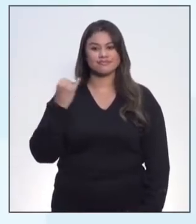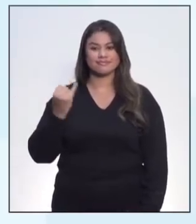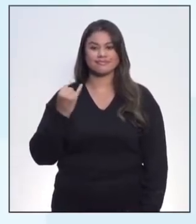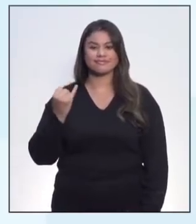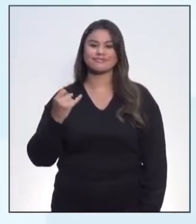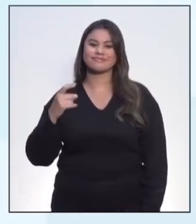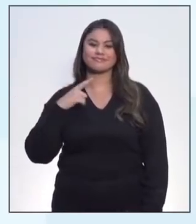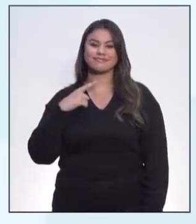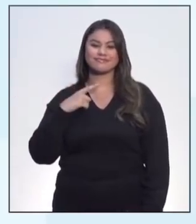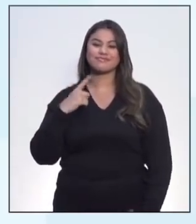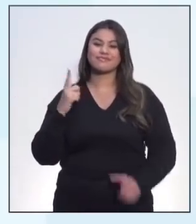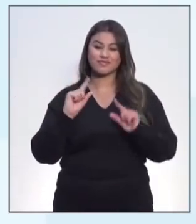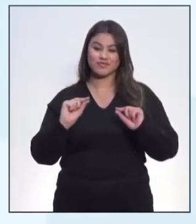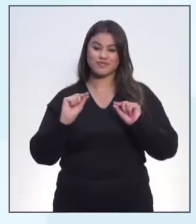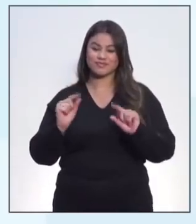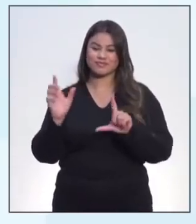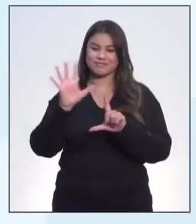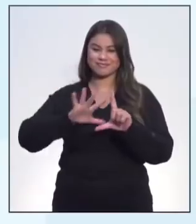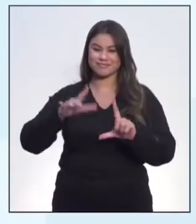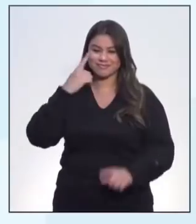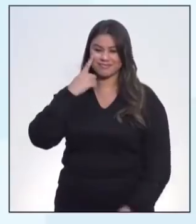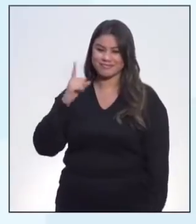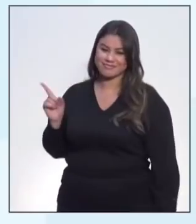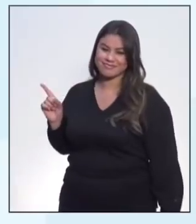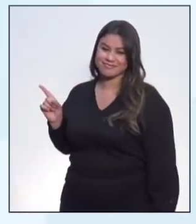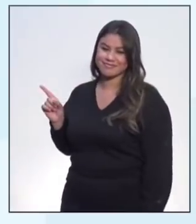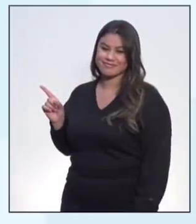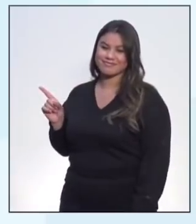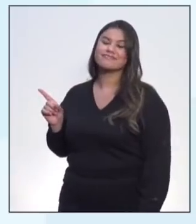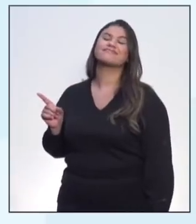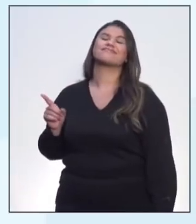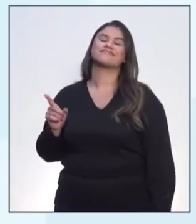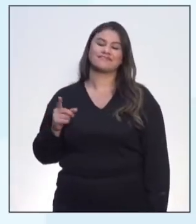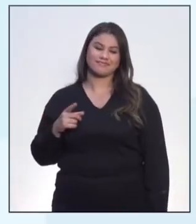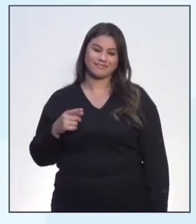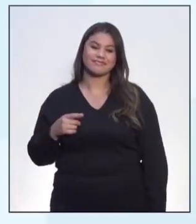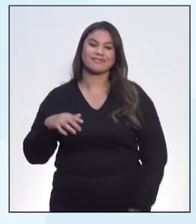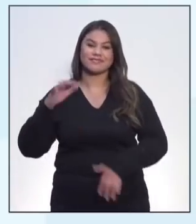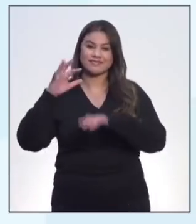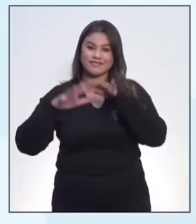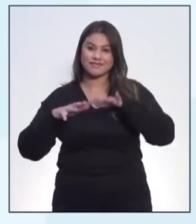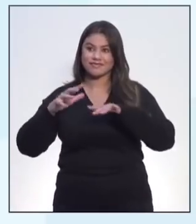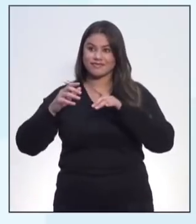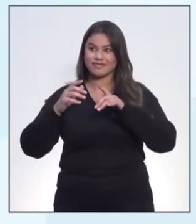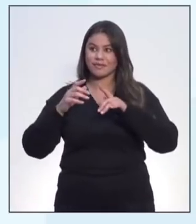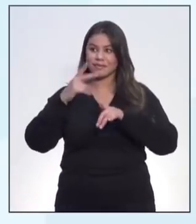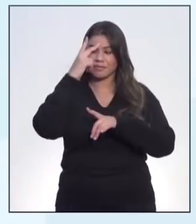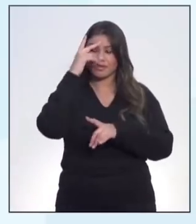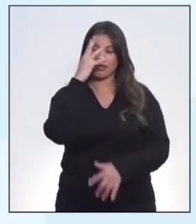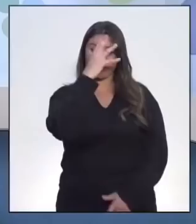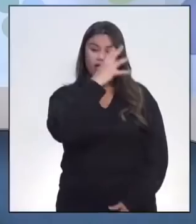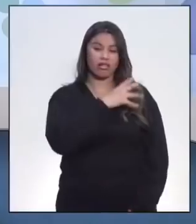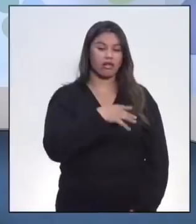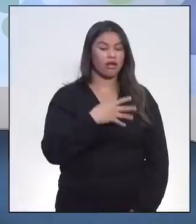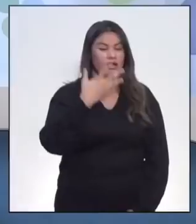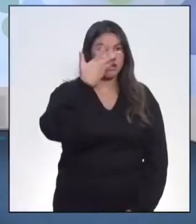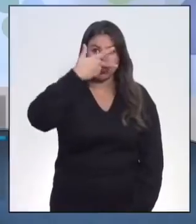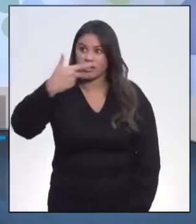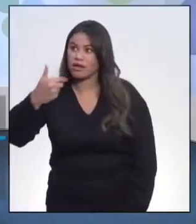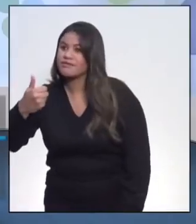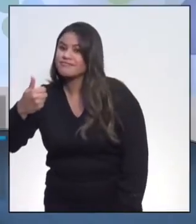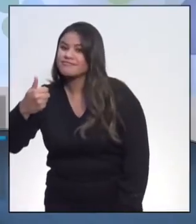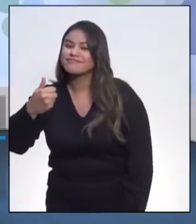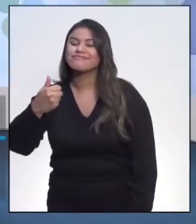gente tem aí, né, Alessandra? Isso, porque a ideia é chamar atenção, né? A ideia é chamar atenção. A partir do momento que a gente chama atenção, a leitura fica